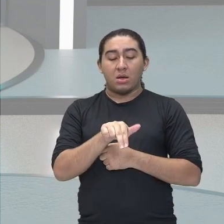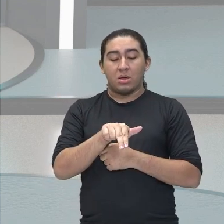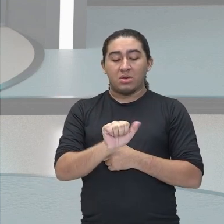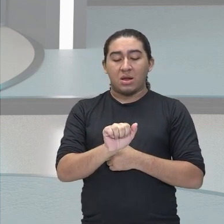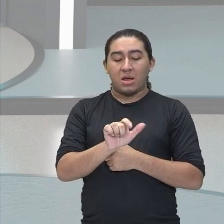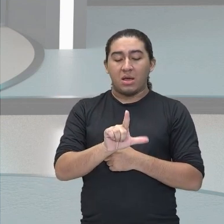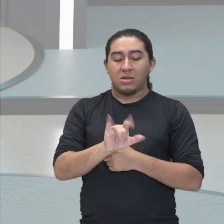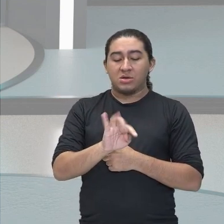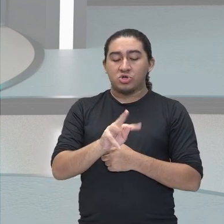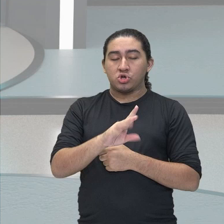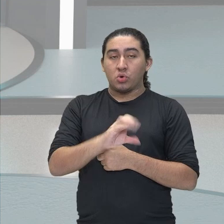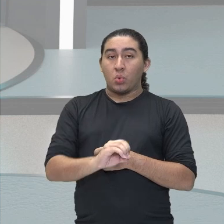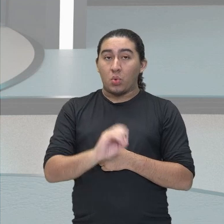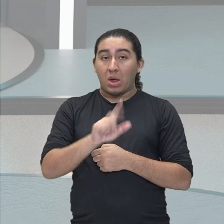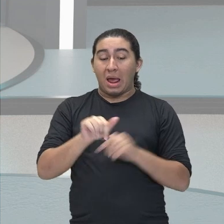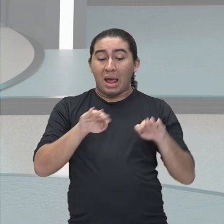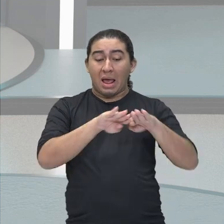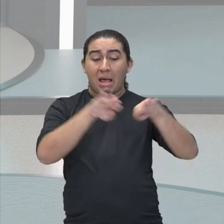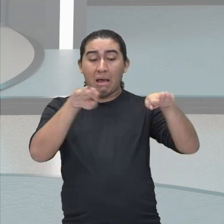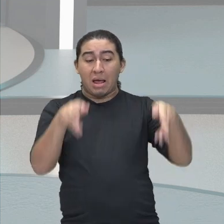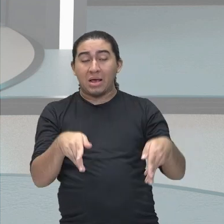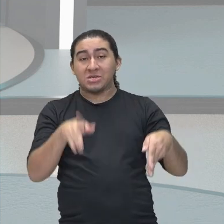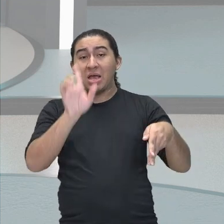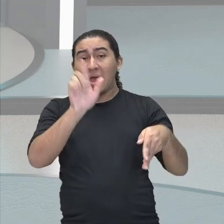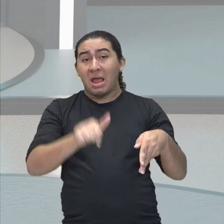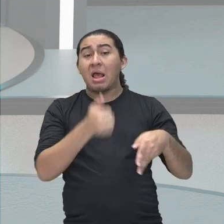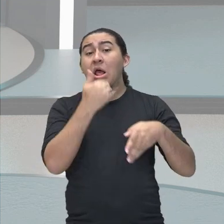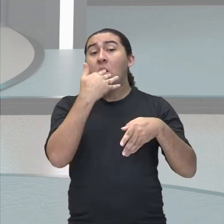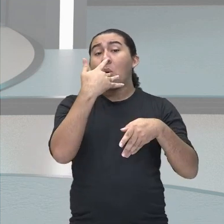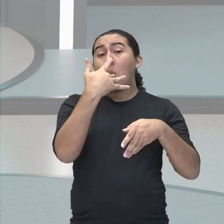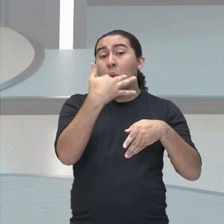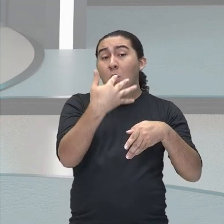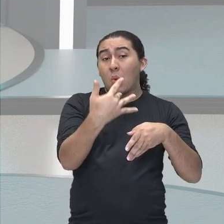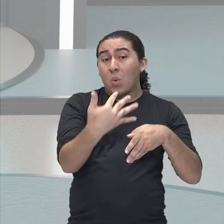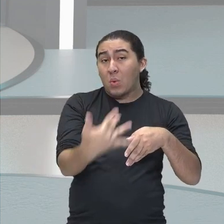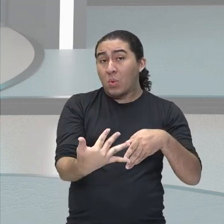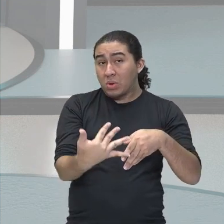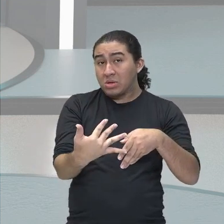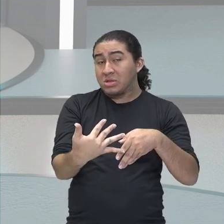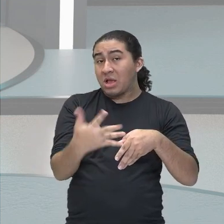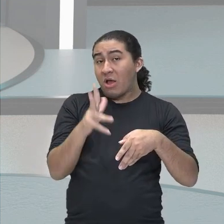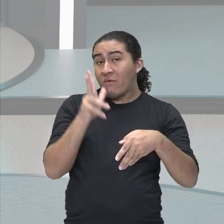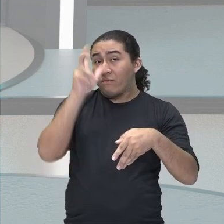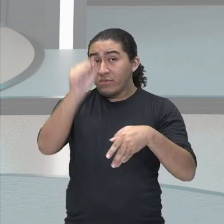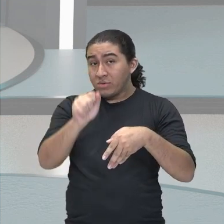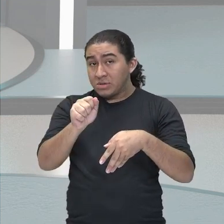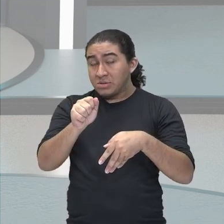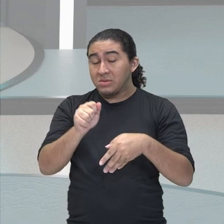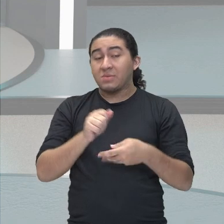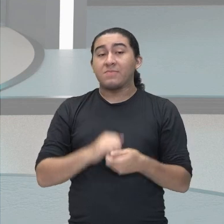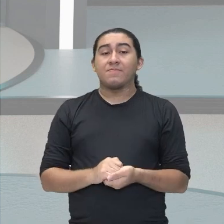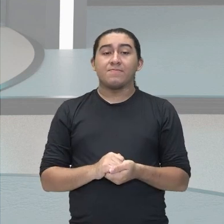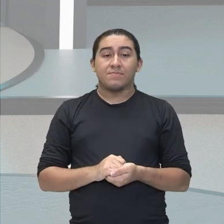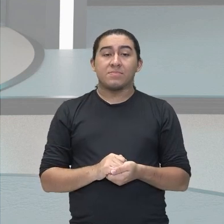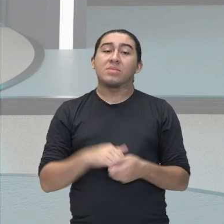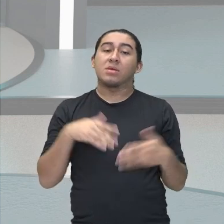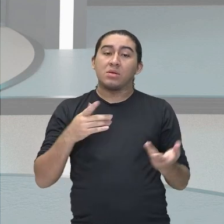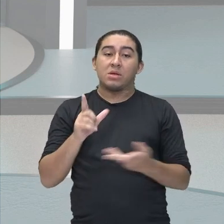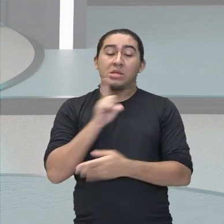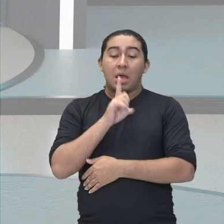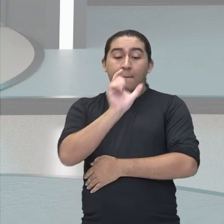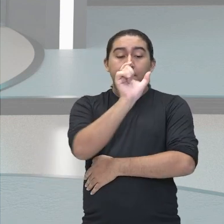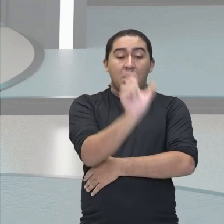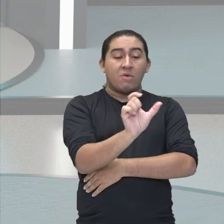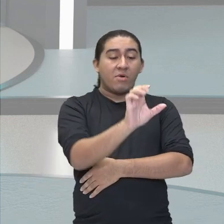é extremamente colorida. Então, ela é extremamente, ela vai num